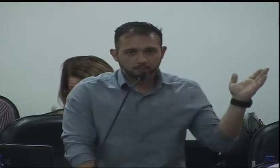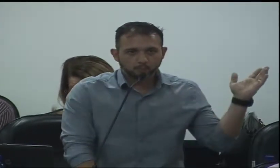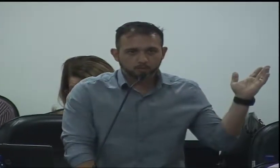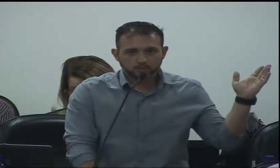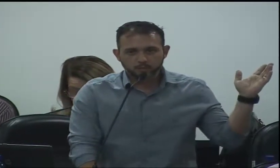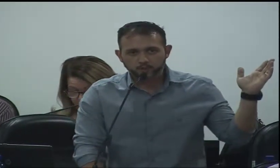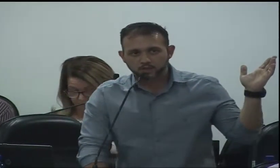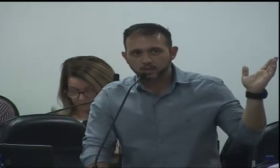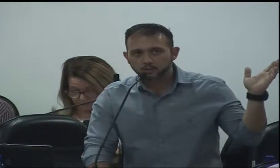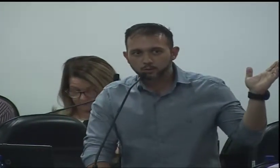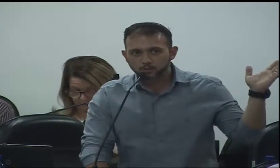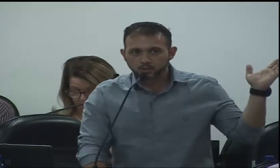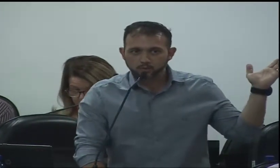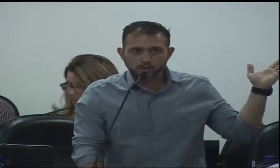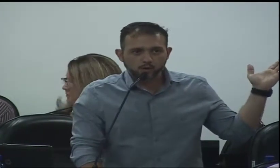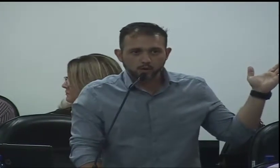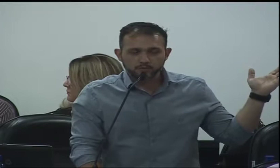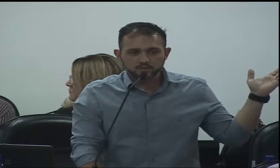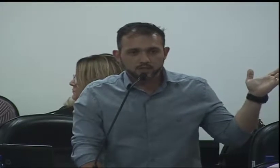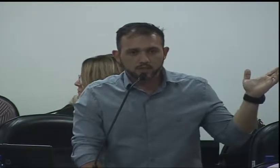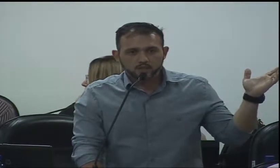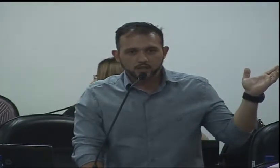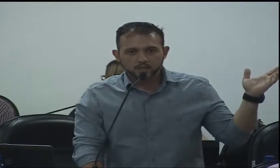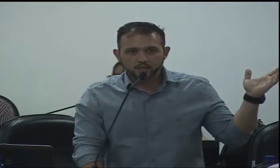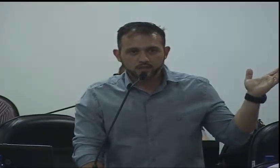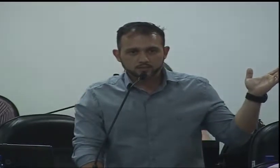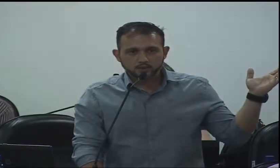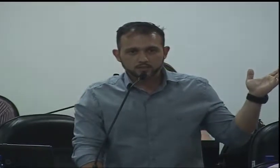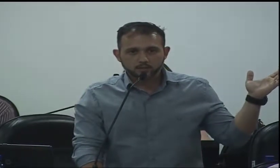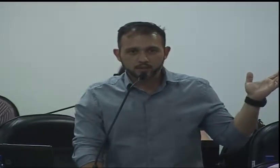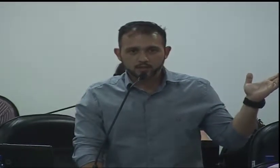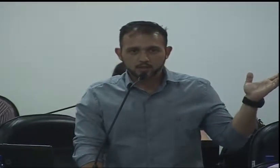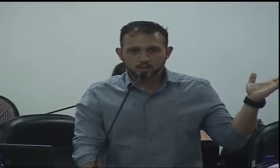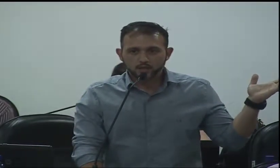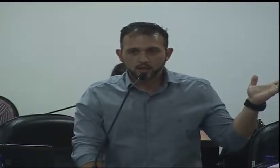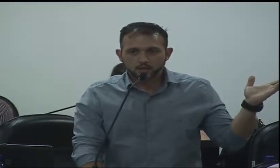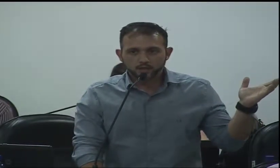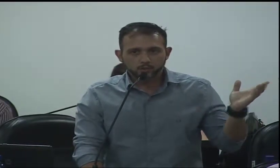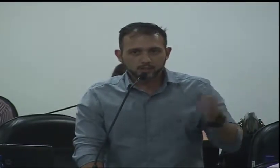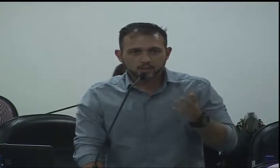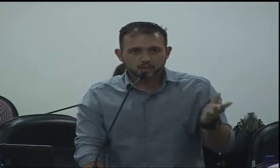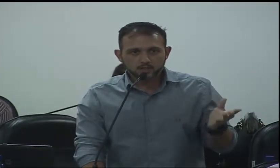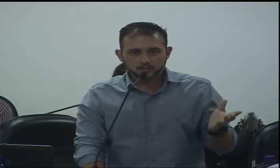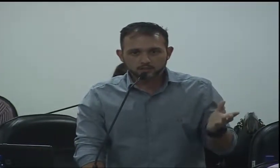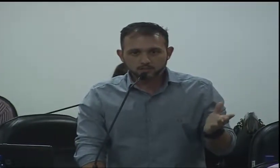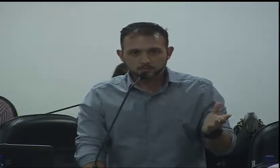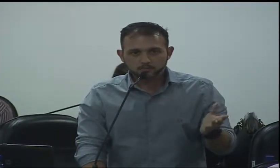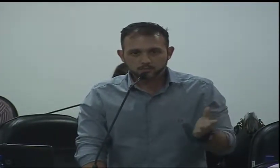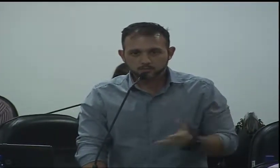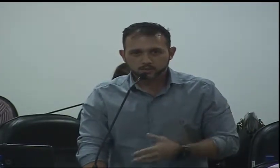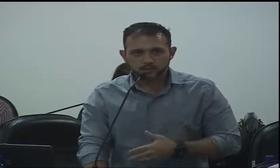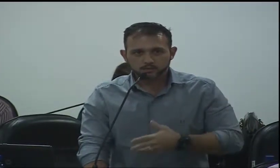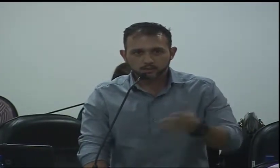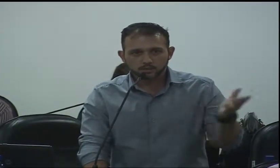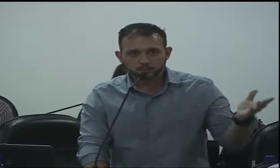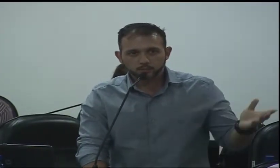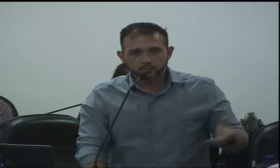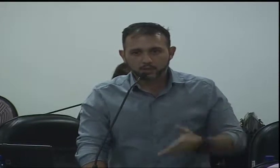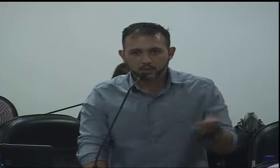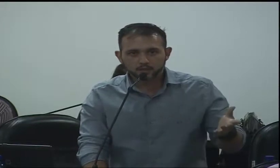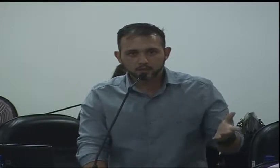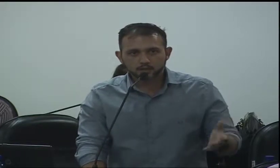há pouco tempo aqui na Cônigo Manuel Alves, e ali a situação é de que uma criança, né,